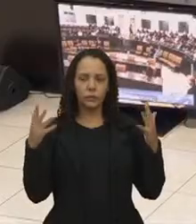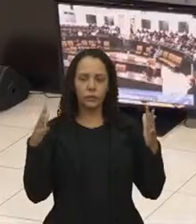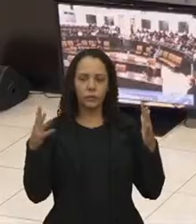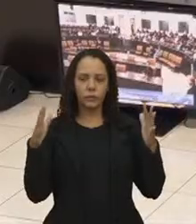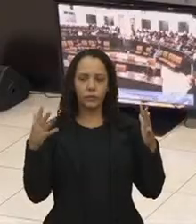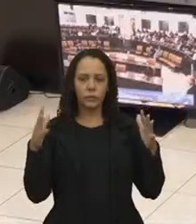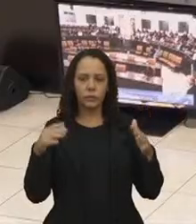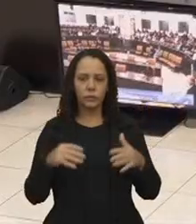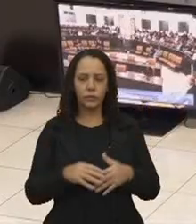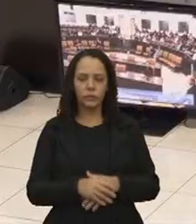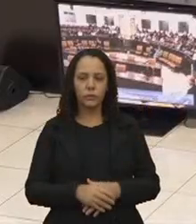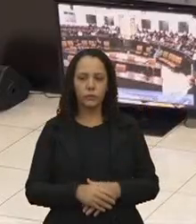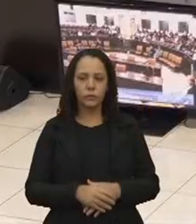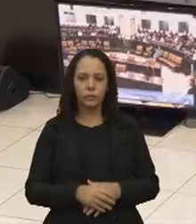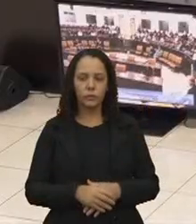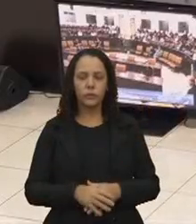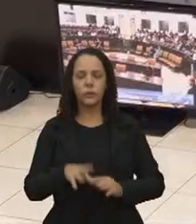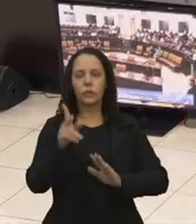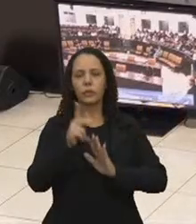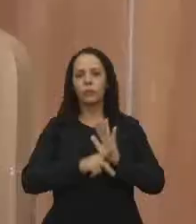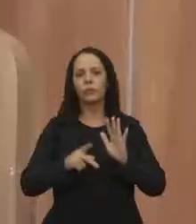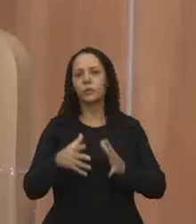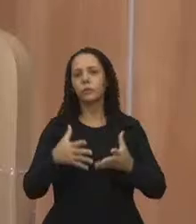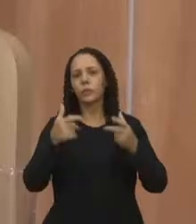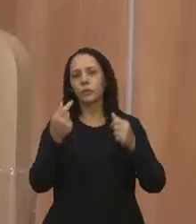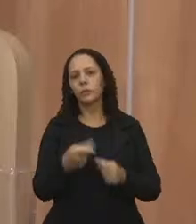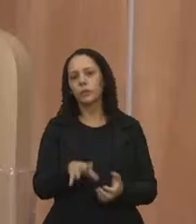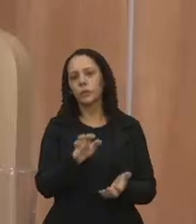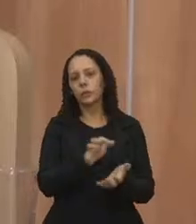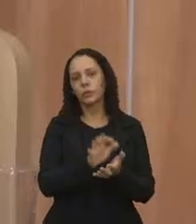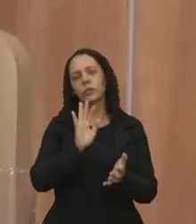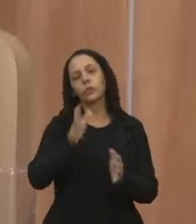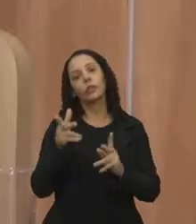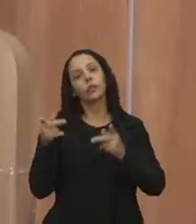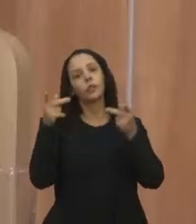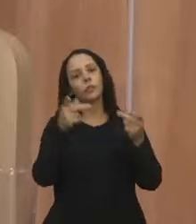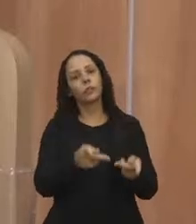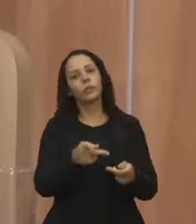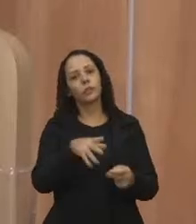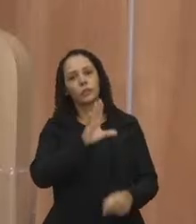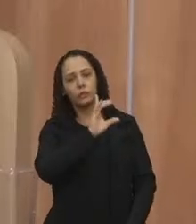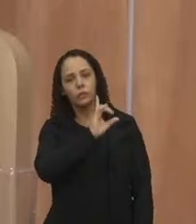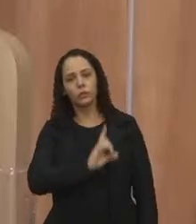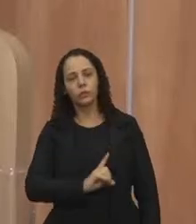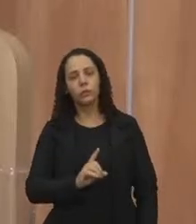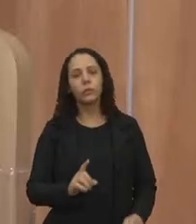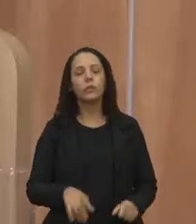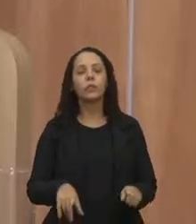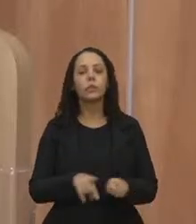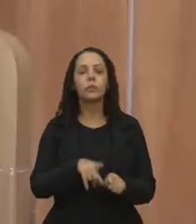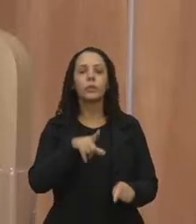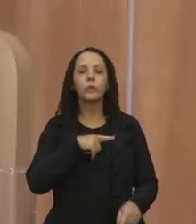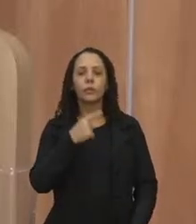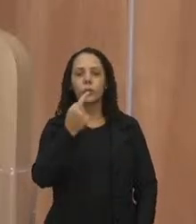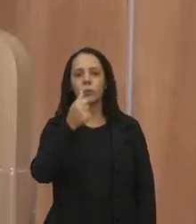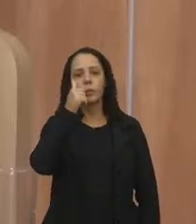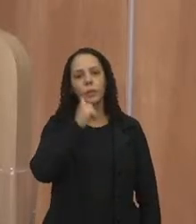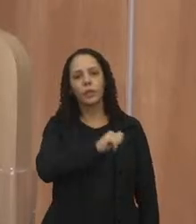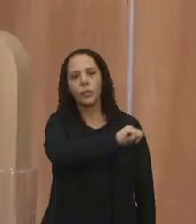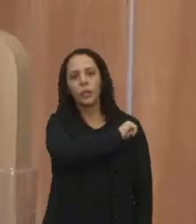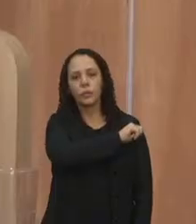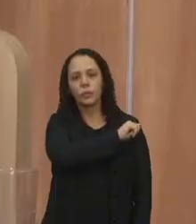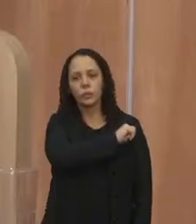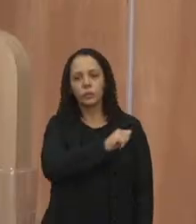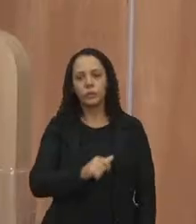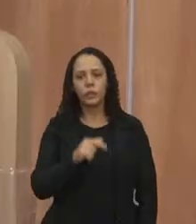O Guri na Roça é um projeto maravilhoso que tem aqui na nossa cidade, né? Eu já fui visitar como diretor. Inclusive, a gente teve uma aluna do Guri